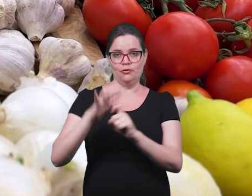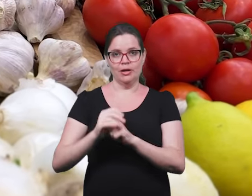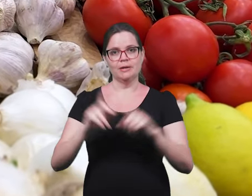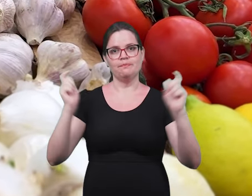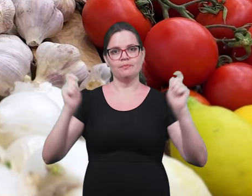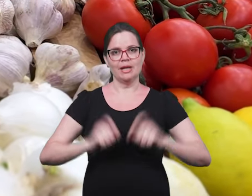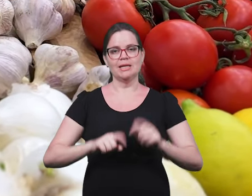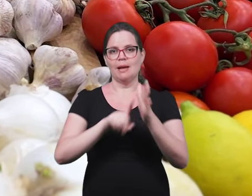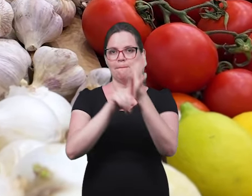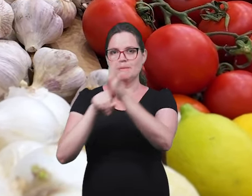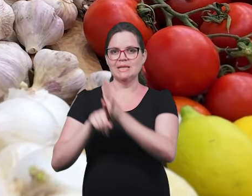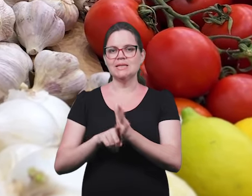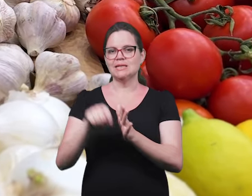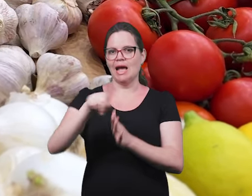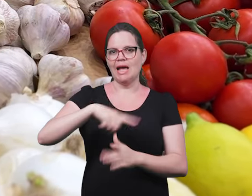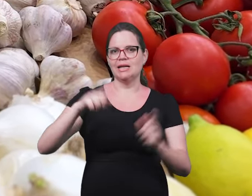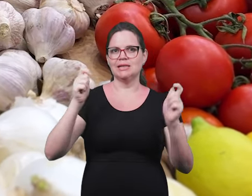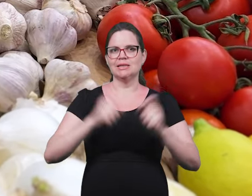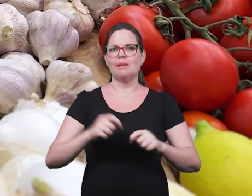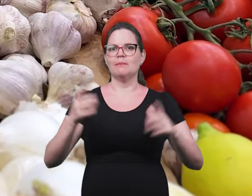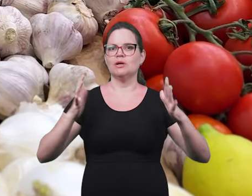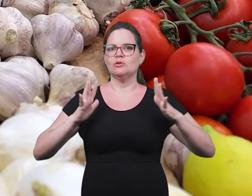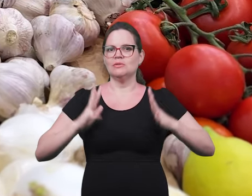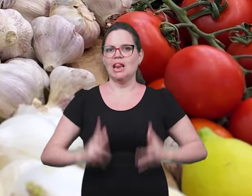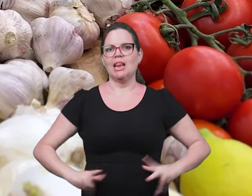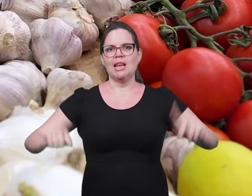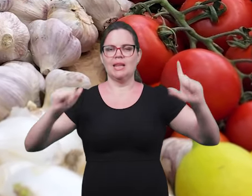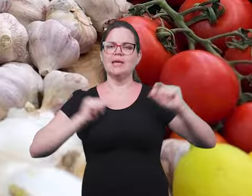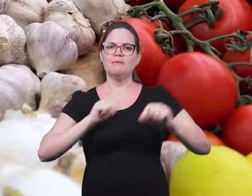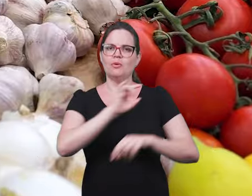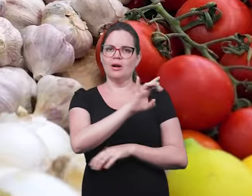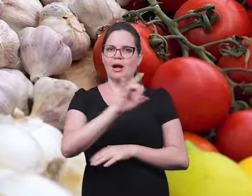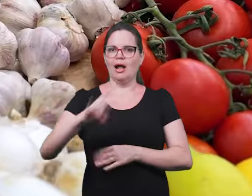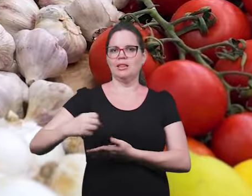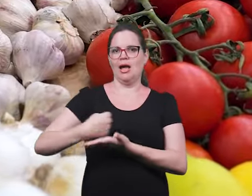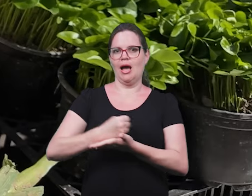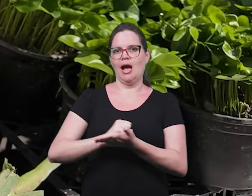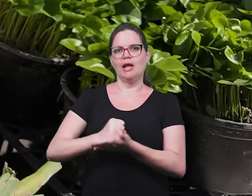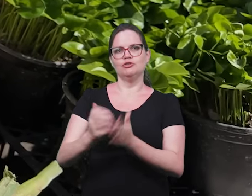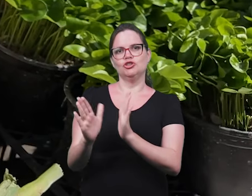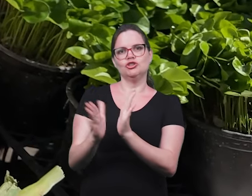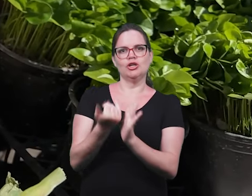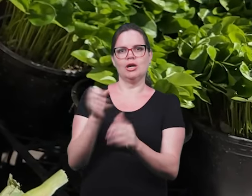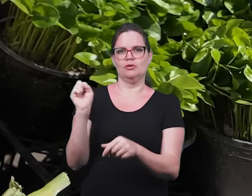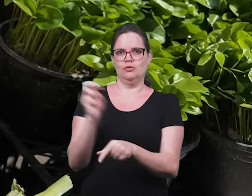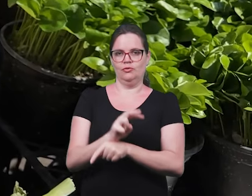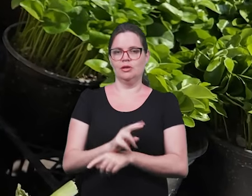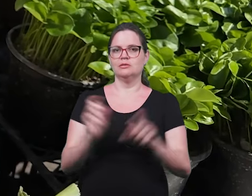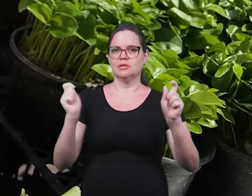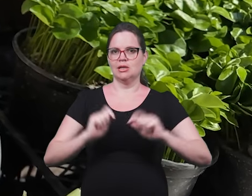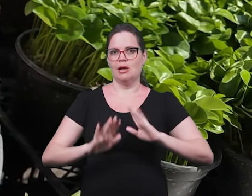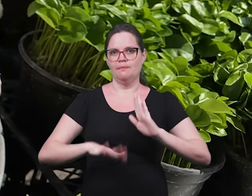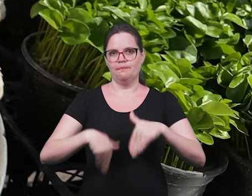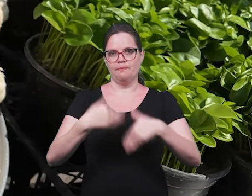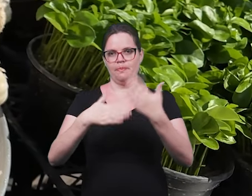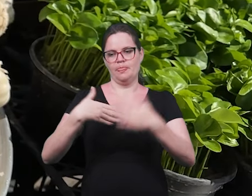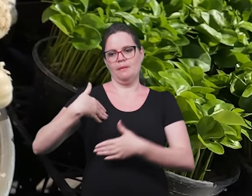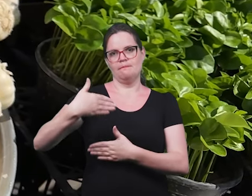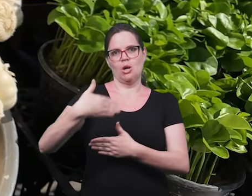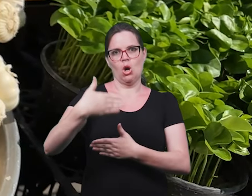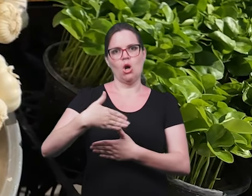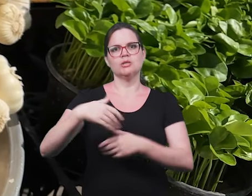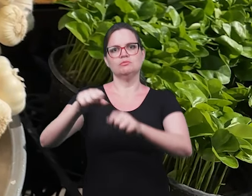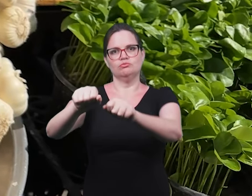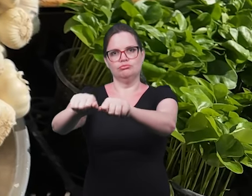agricultores tenham acesso contínuo a sementes livres de vírus, assegurando a sustentabilidade da alta produtividade nas